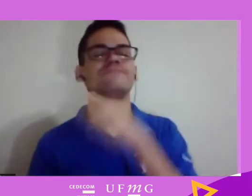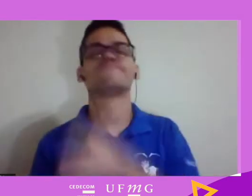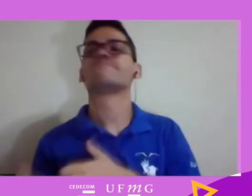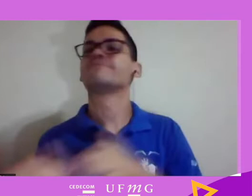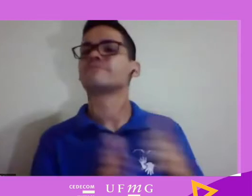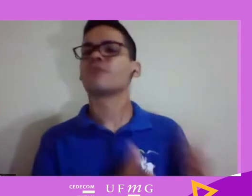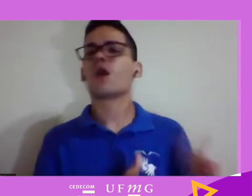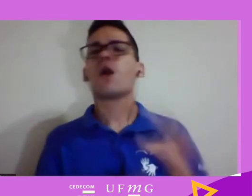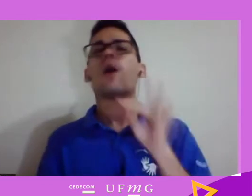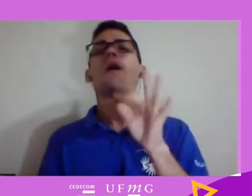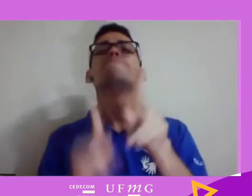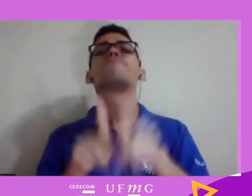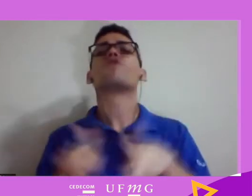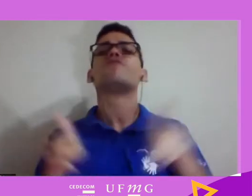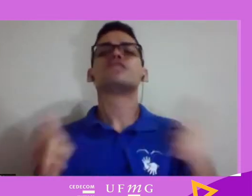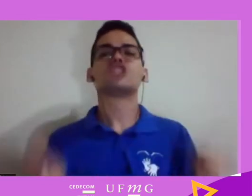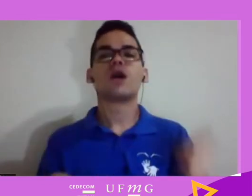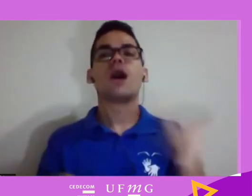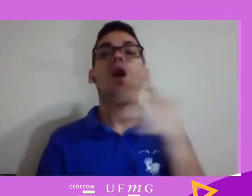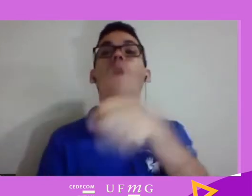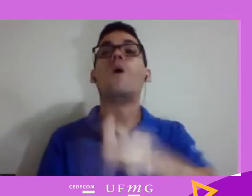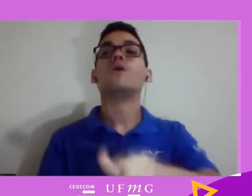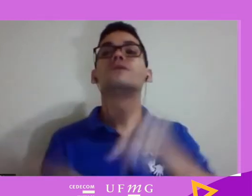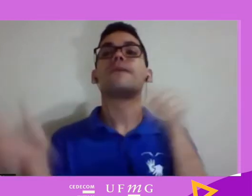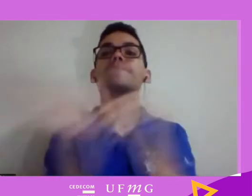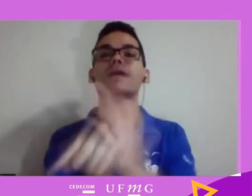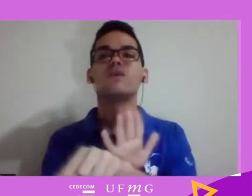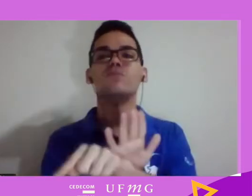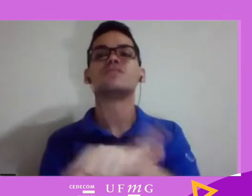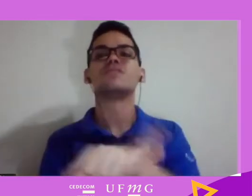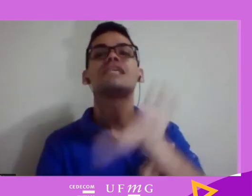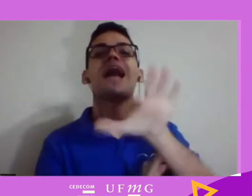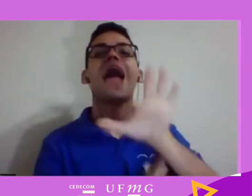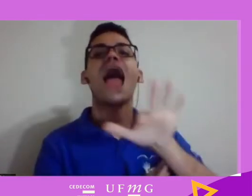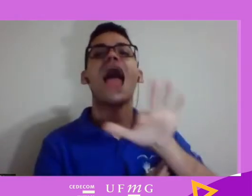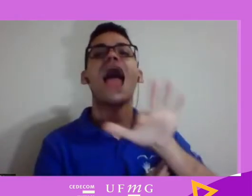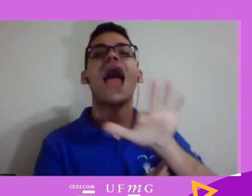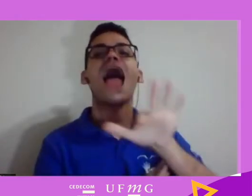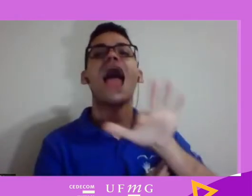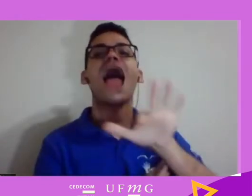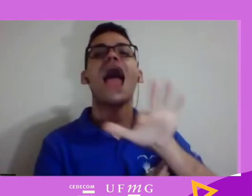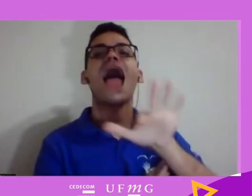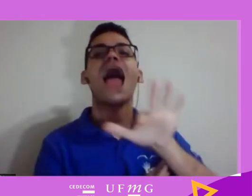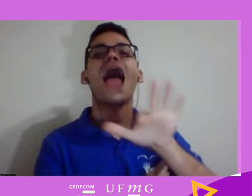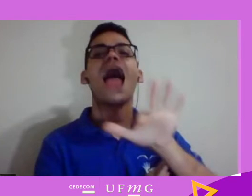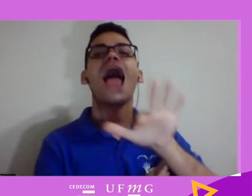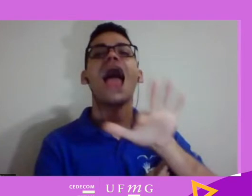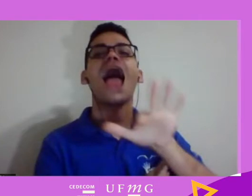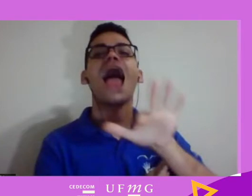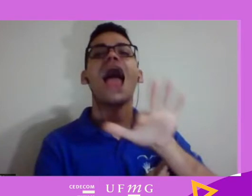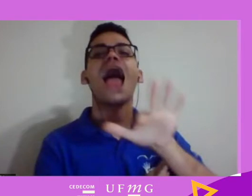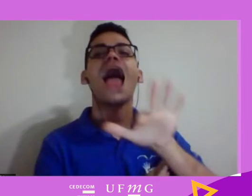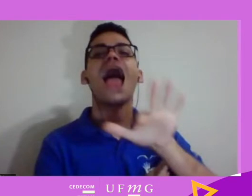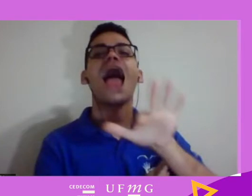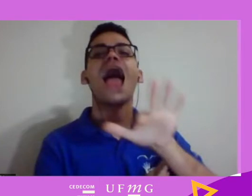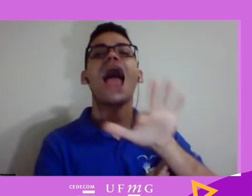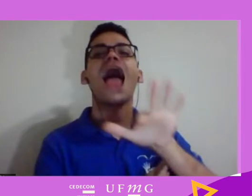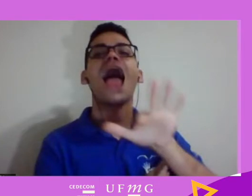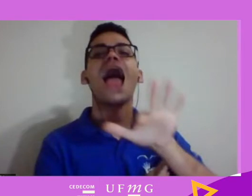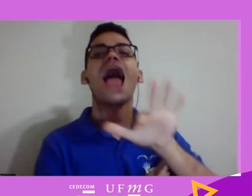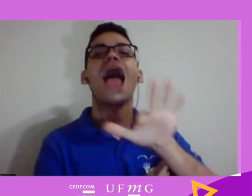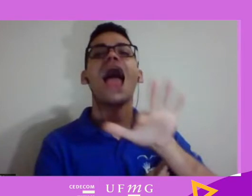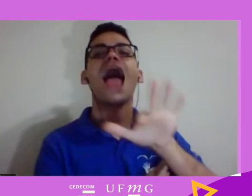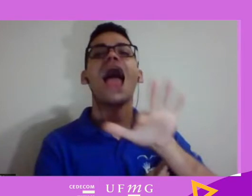Uhum. Professor, ainda nessa questão sobre fake news, chegou outra pergunta aqui da Julas BR. Ela pergunta: há